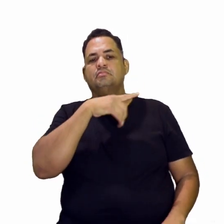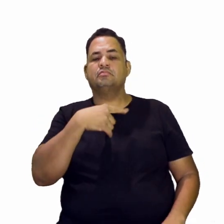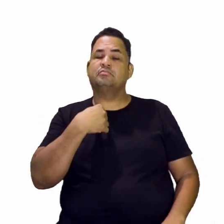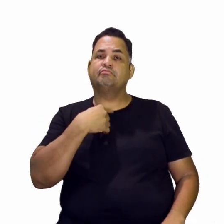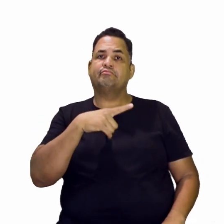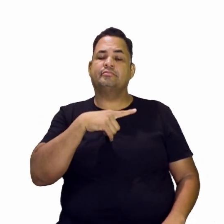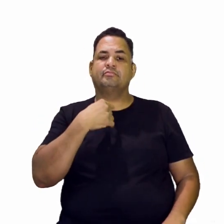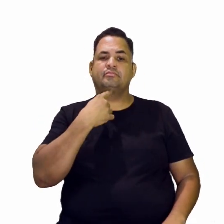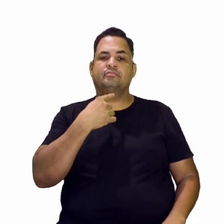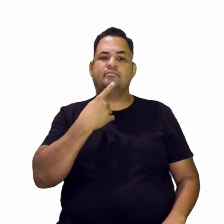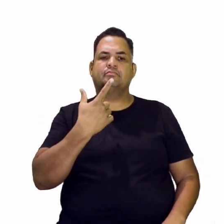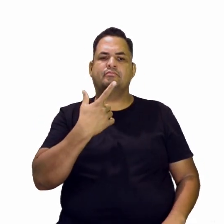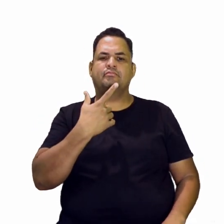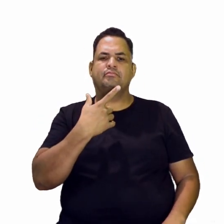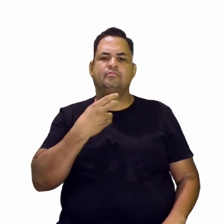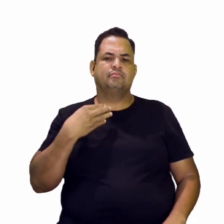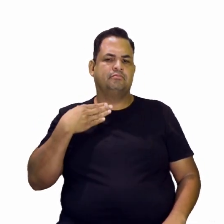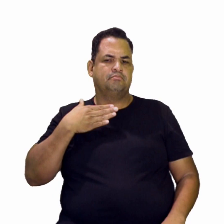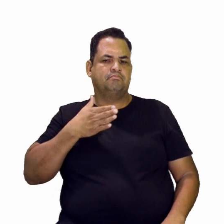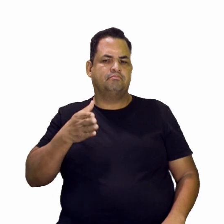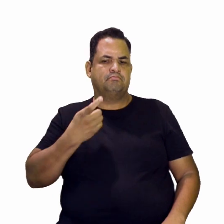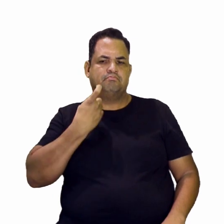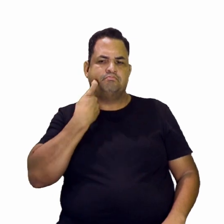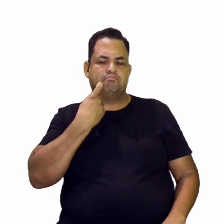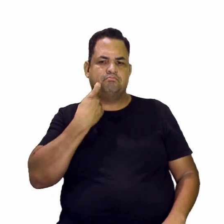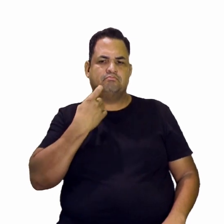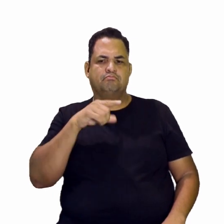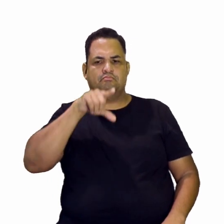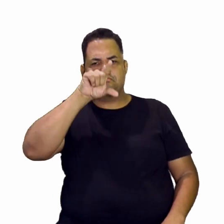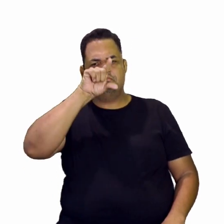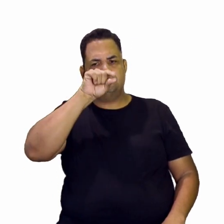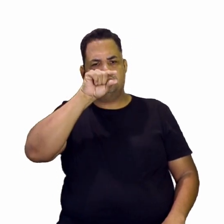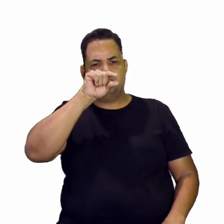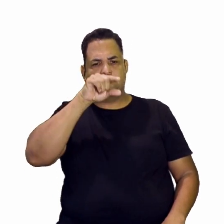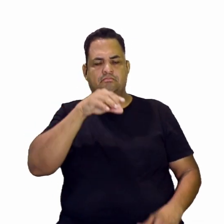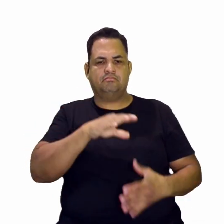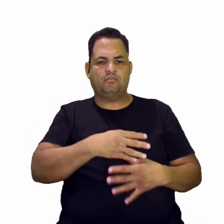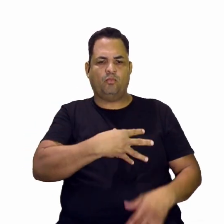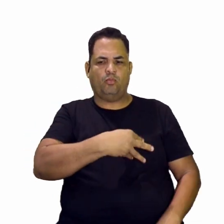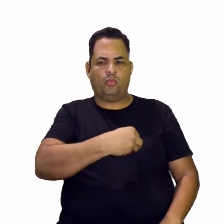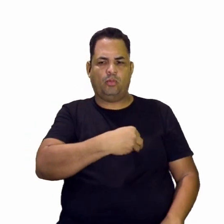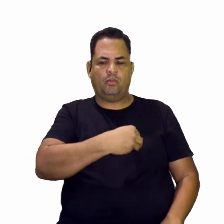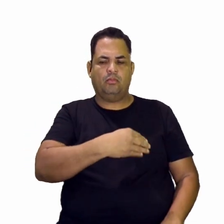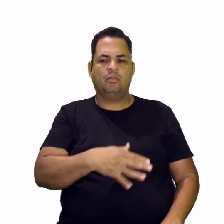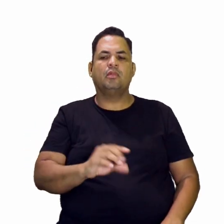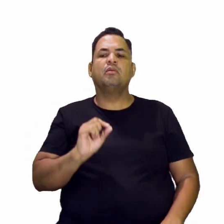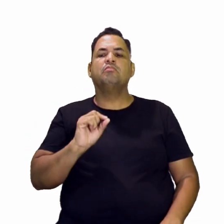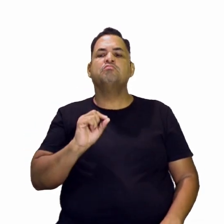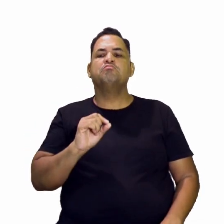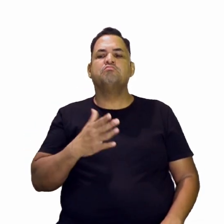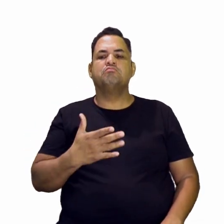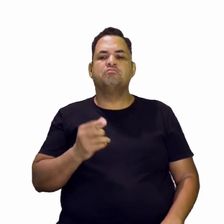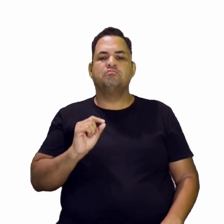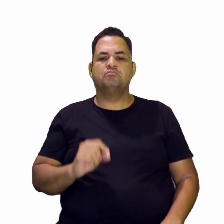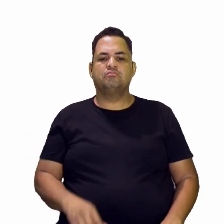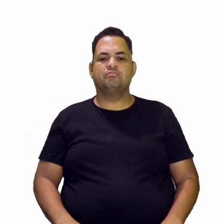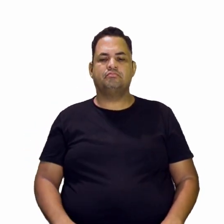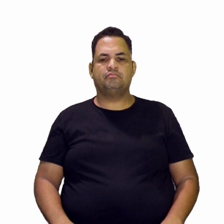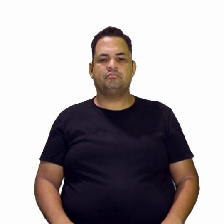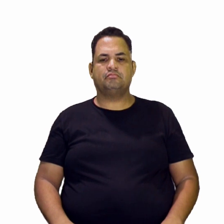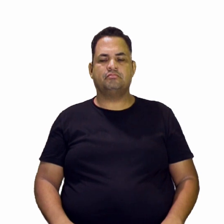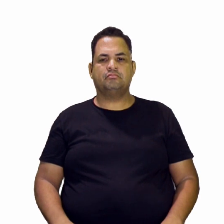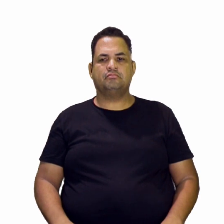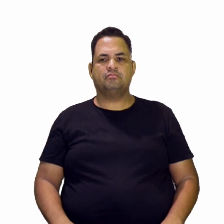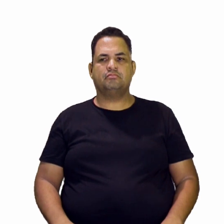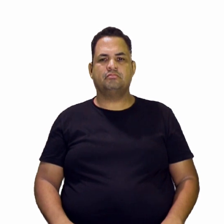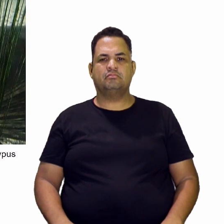em dúvida. São peixes? É uma ave? É um mamífero? O que esse bicho é? Então deixa eu mostrar